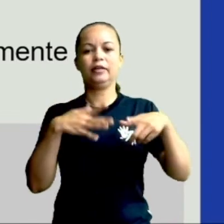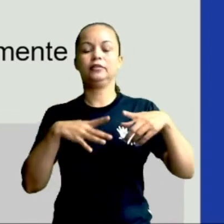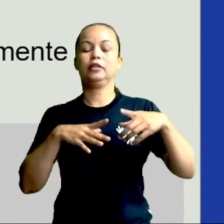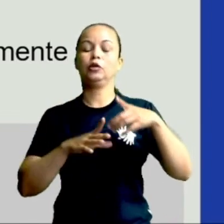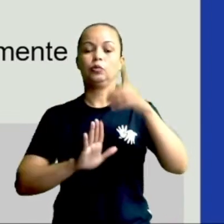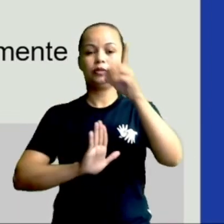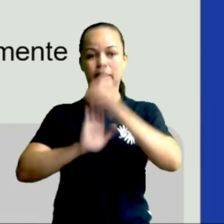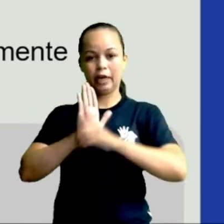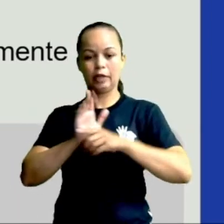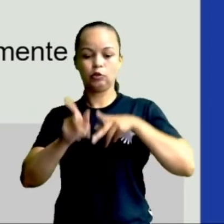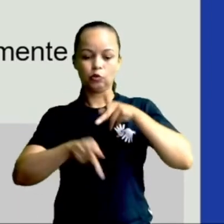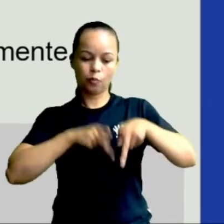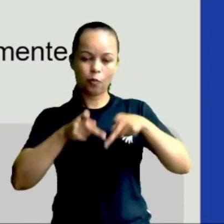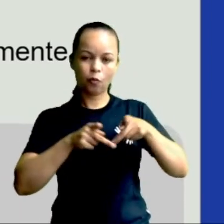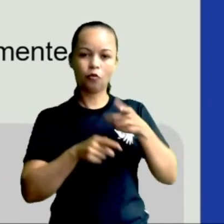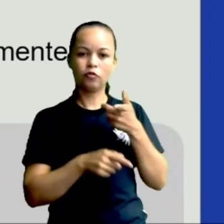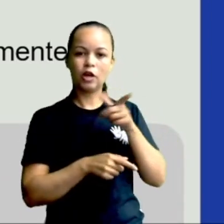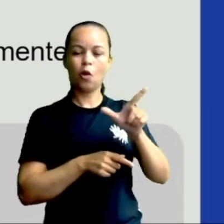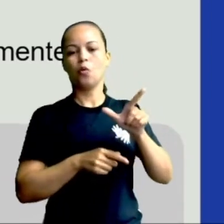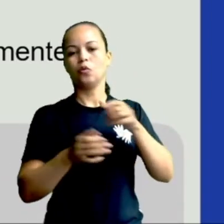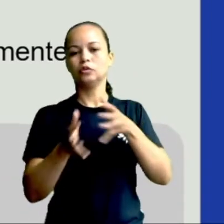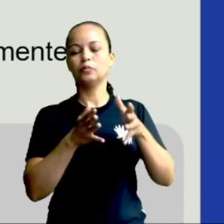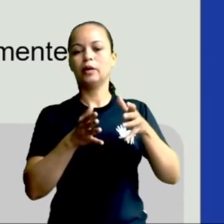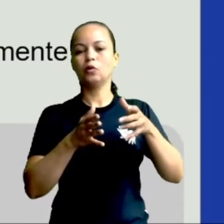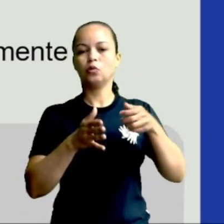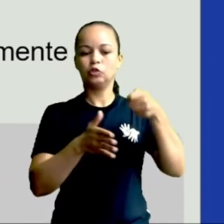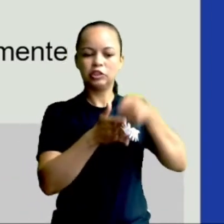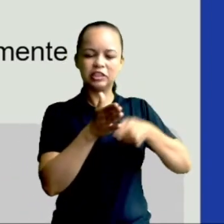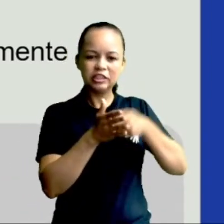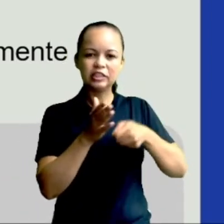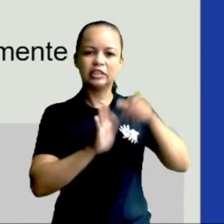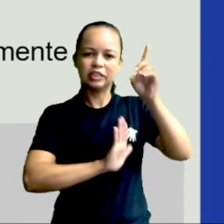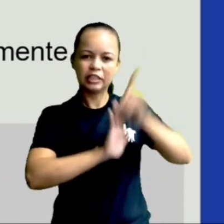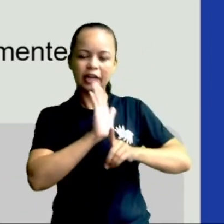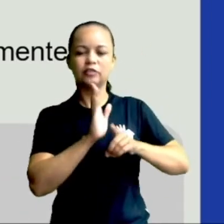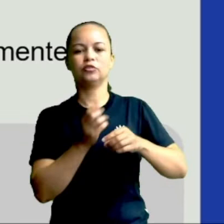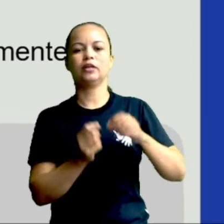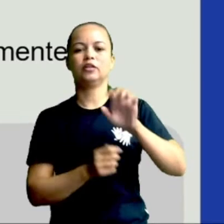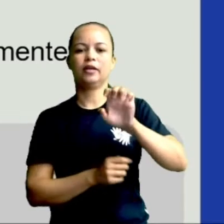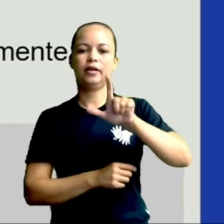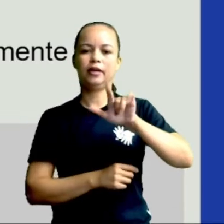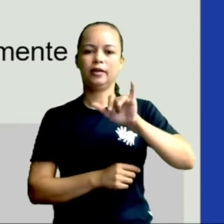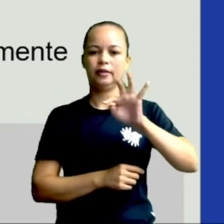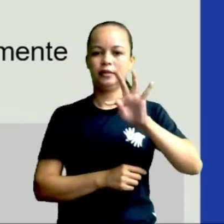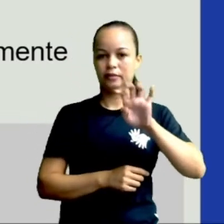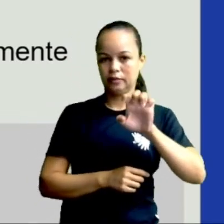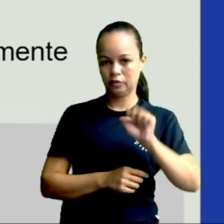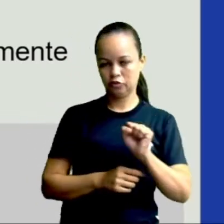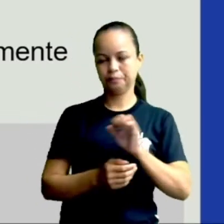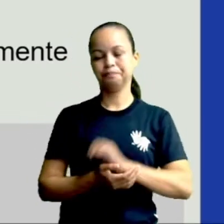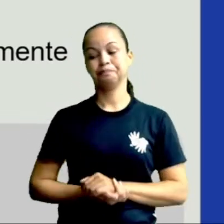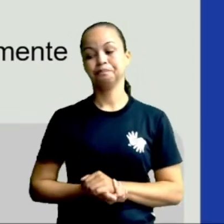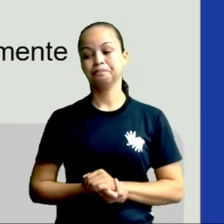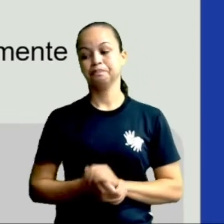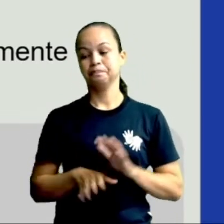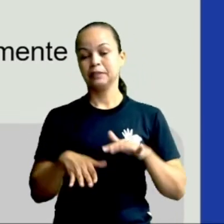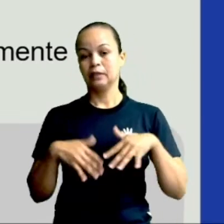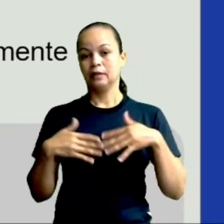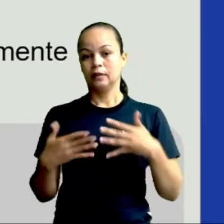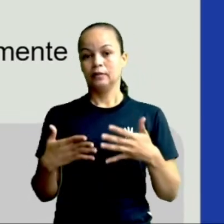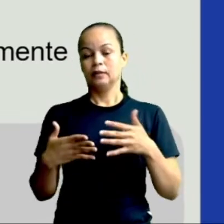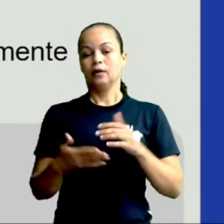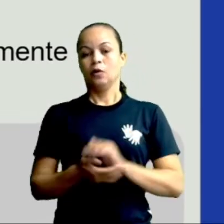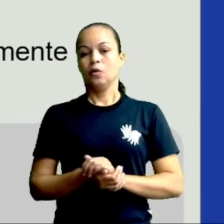corrente brigava pelo direito das elites, né, pelos privilégios, na verdade, das elites. Então,